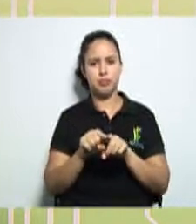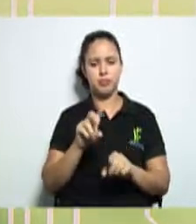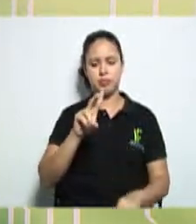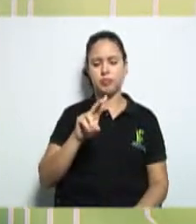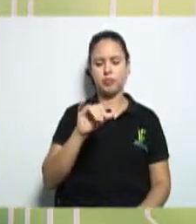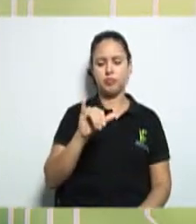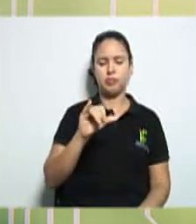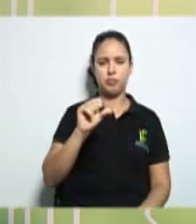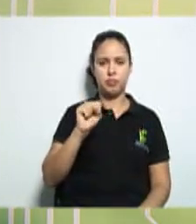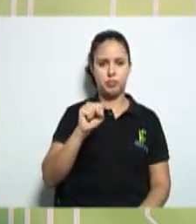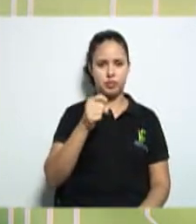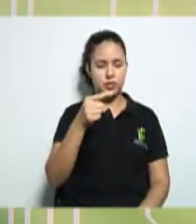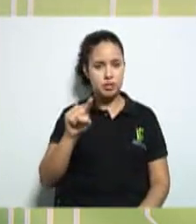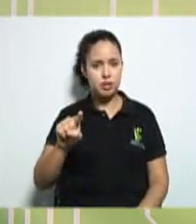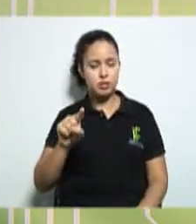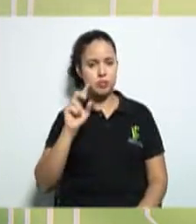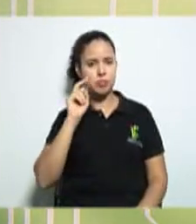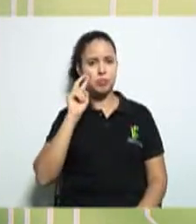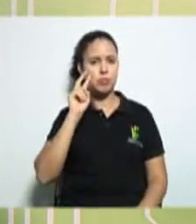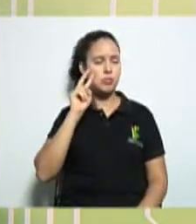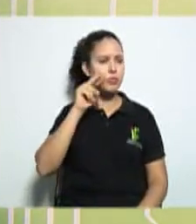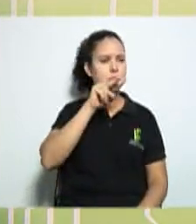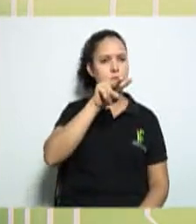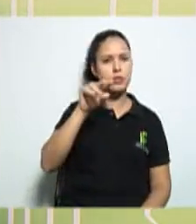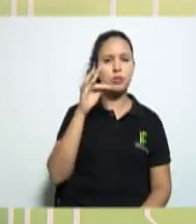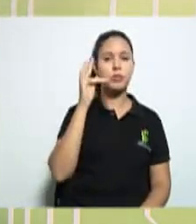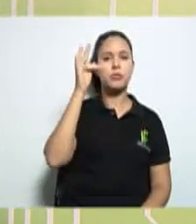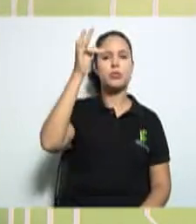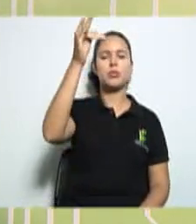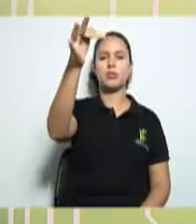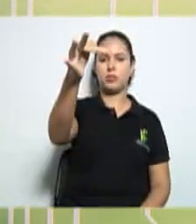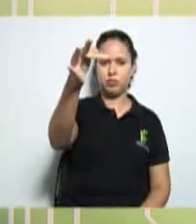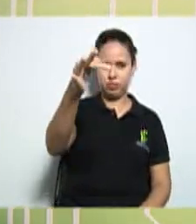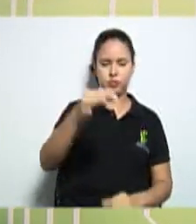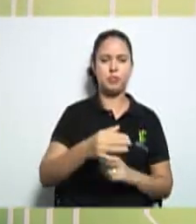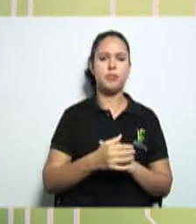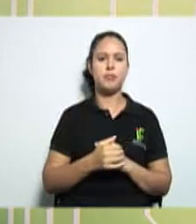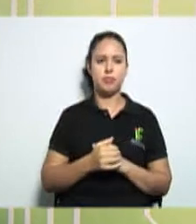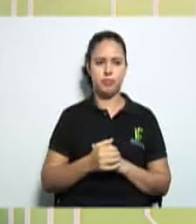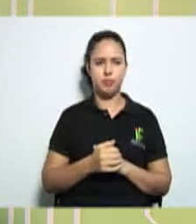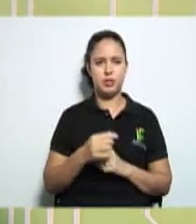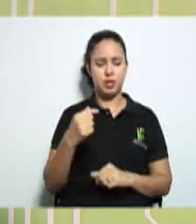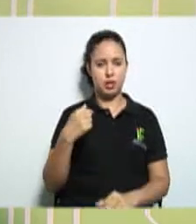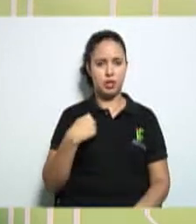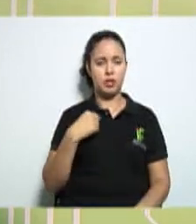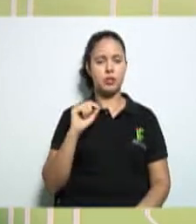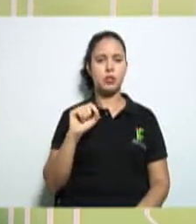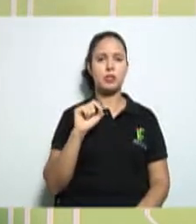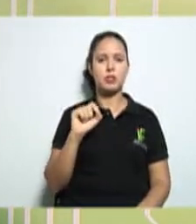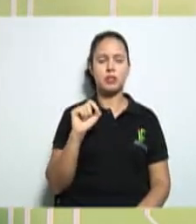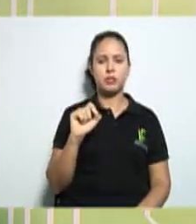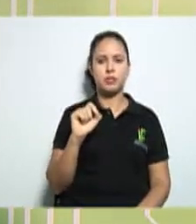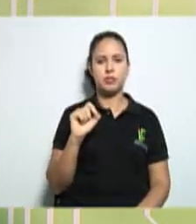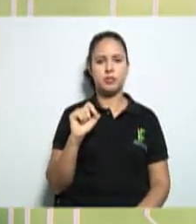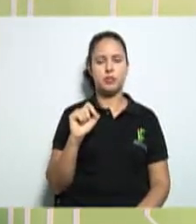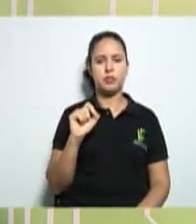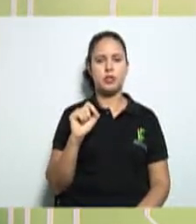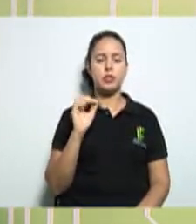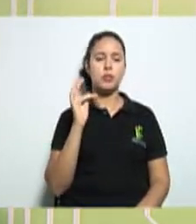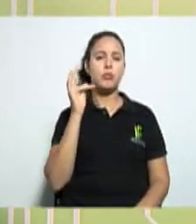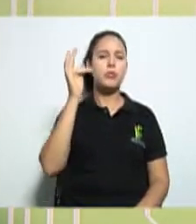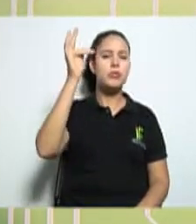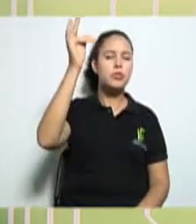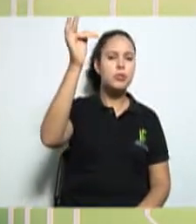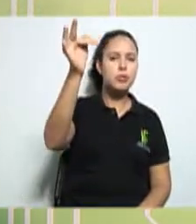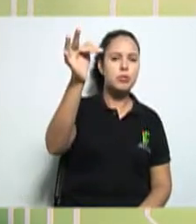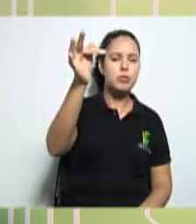visão eu estou olhando para o futuro. Eu expresso na minha missão. Quem eu quero ser daqui a um